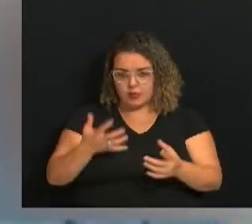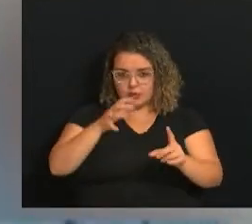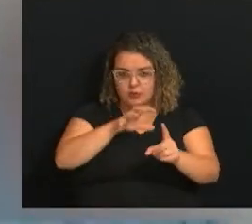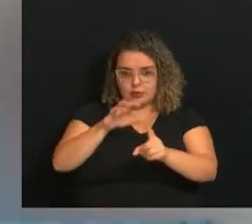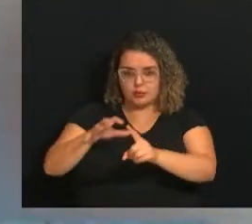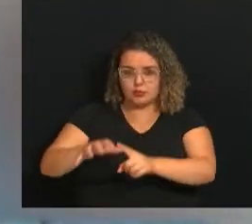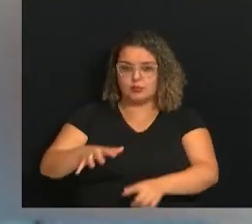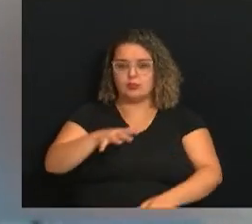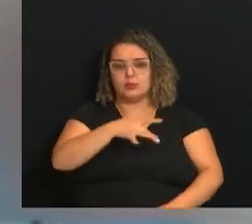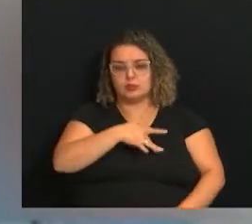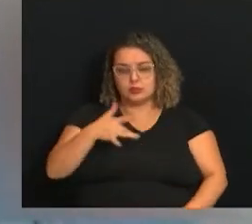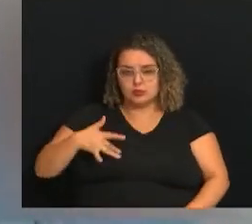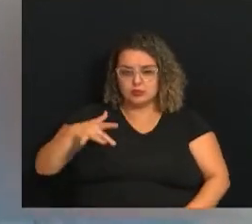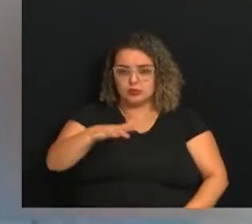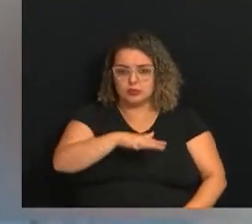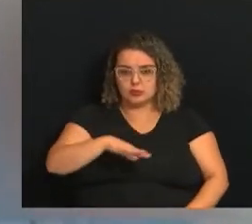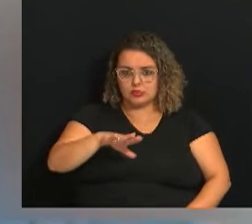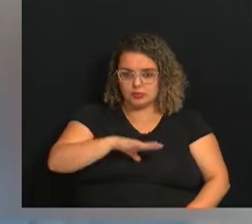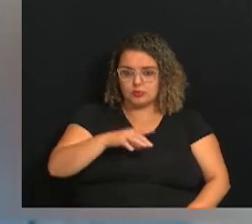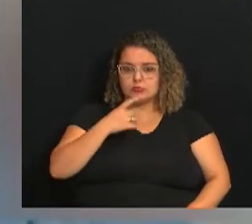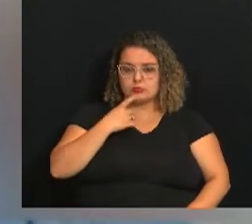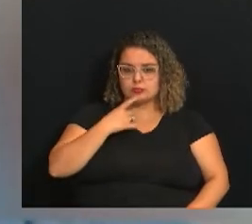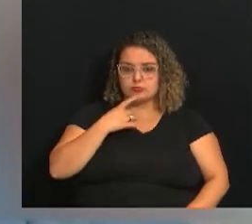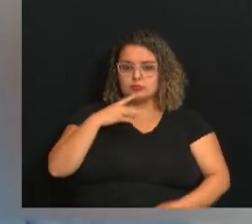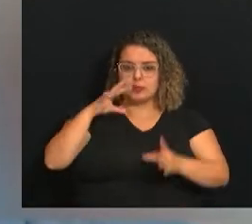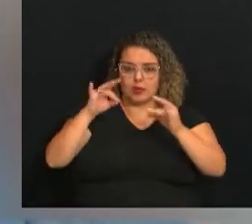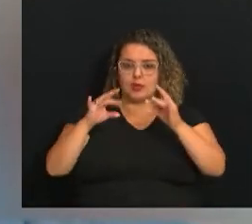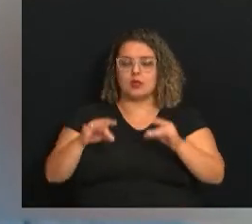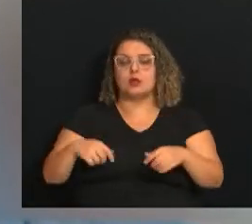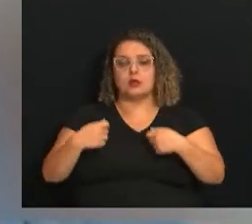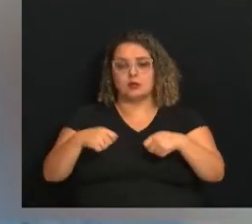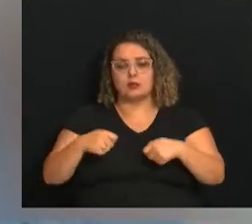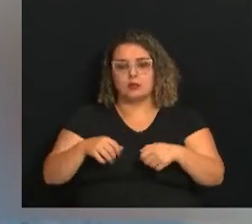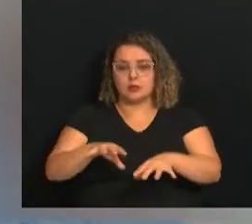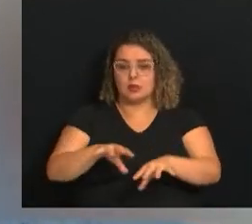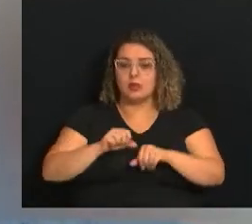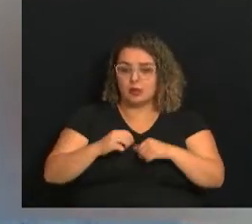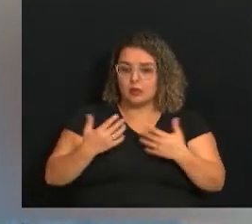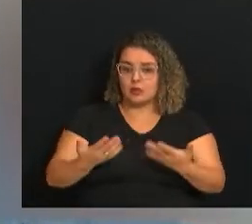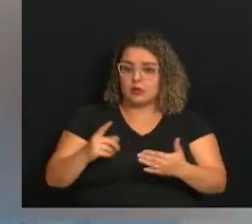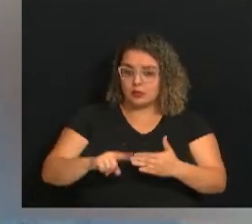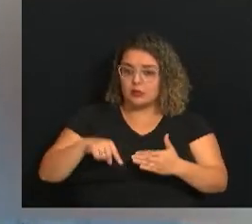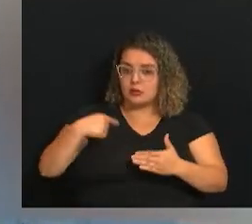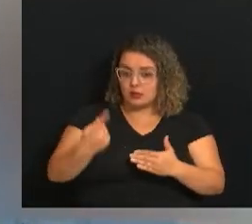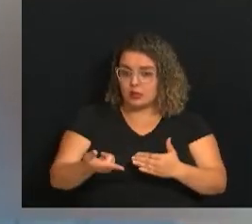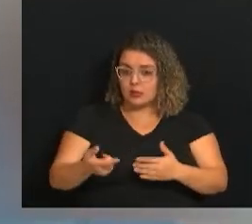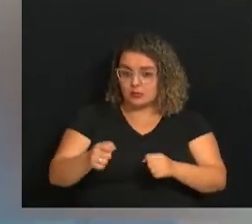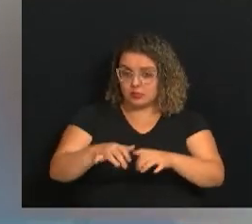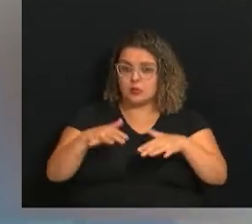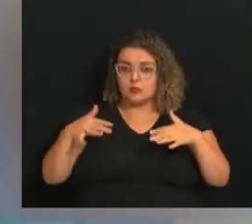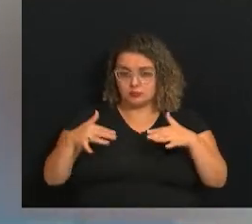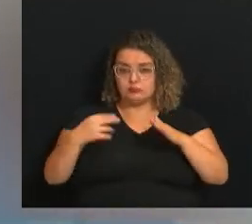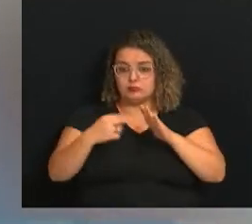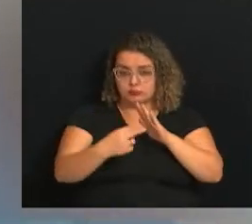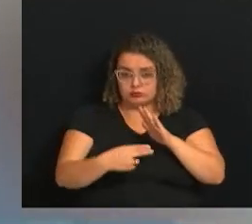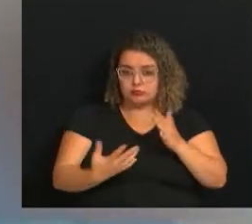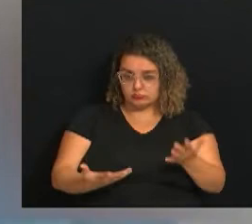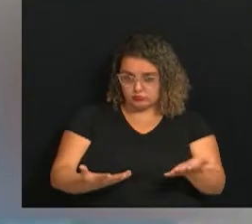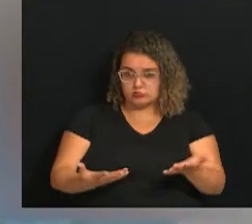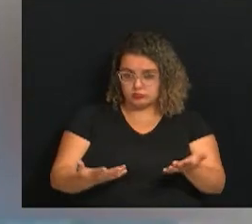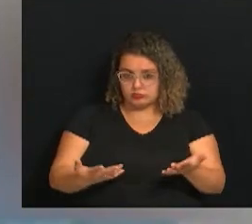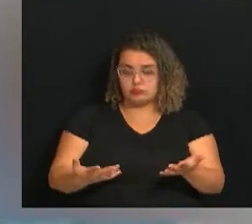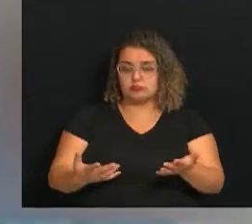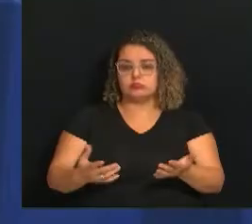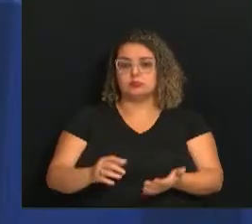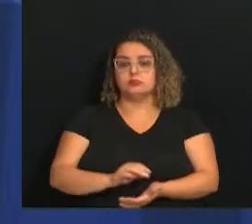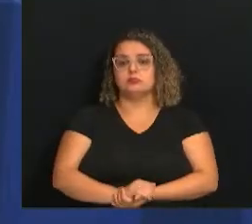pública municipal e as providências das quais devem ser adotadas após a edição dessa norma e a publicação dessa decisão.